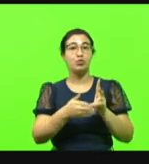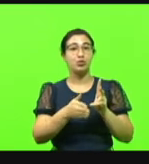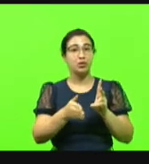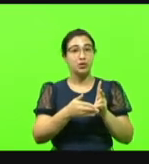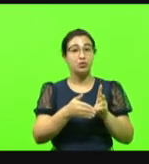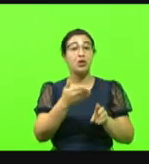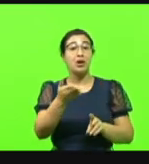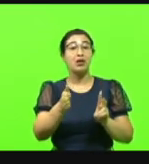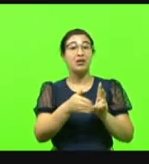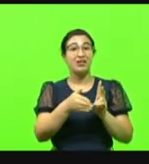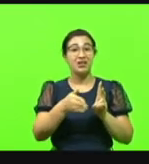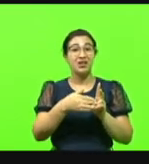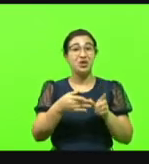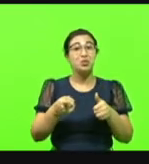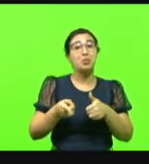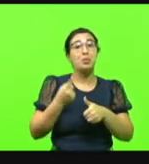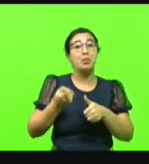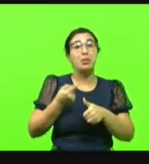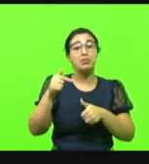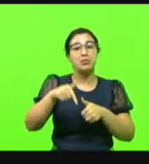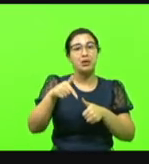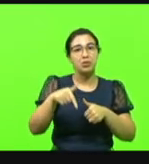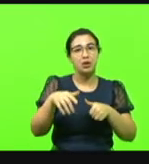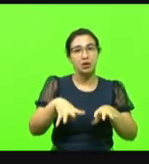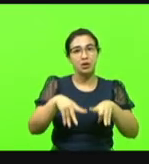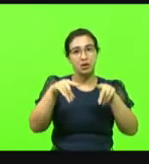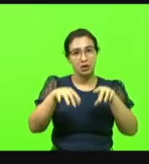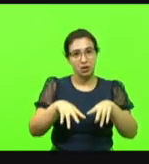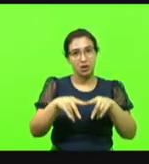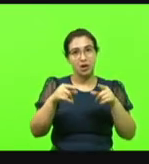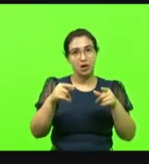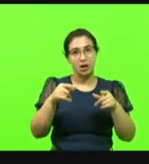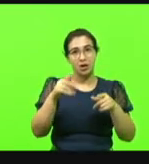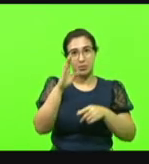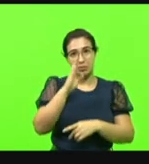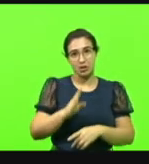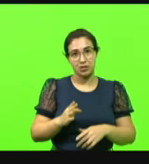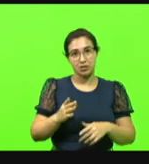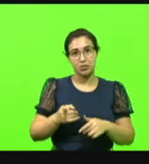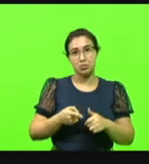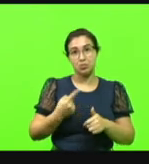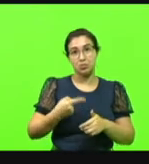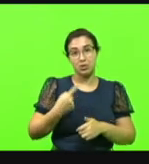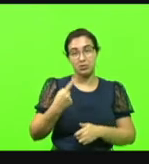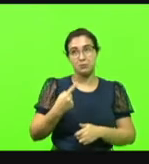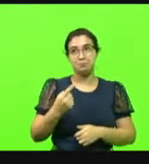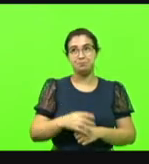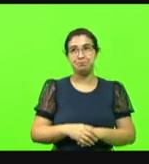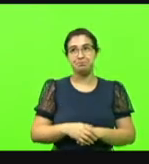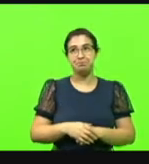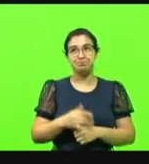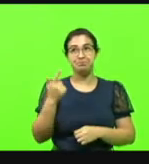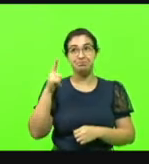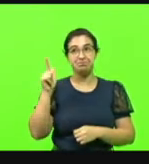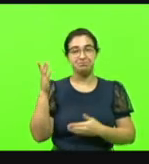que estavam aqui primeiro antes das religiões. Outra foto. Está aí.